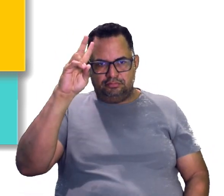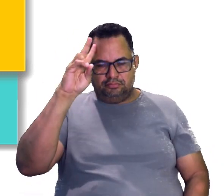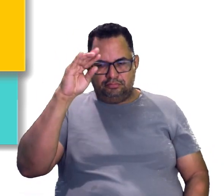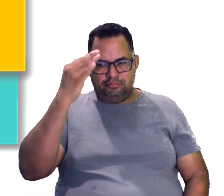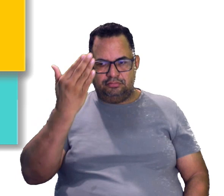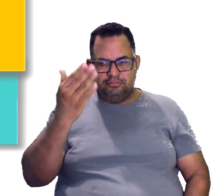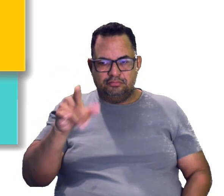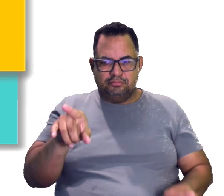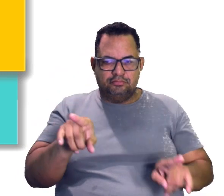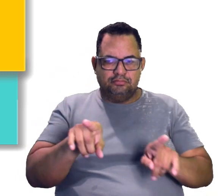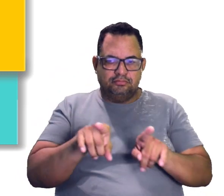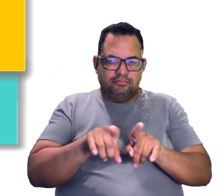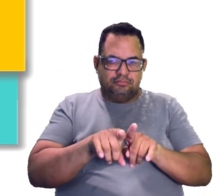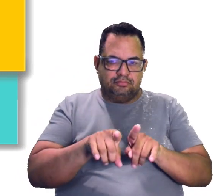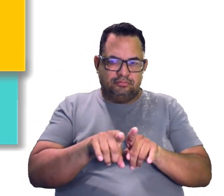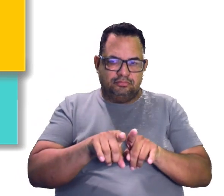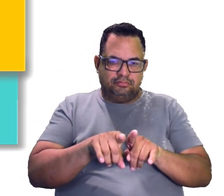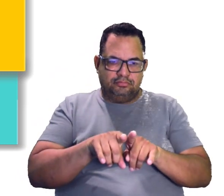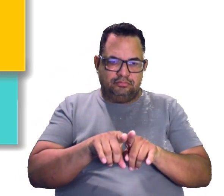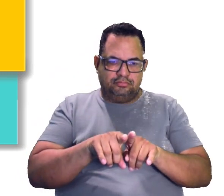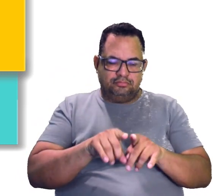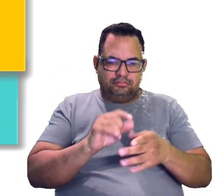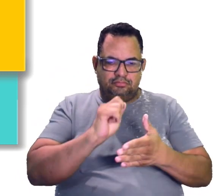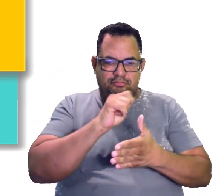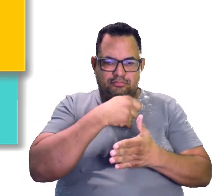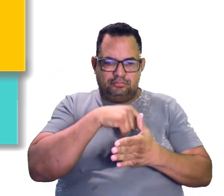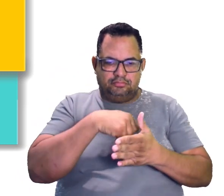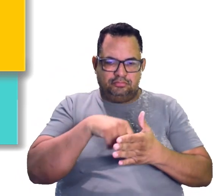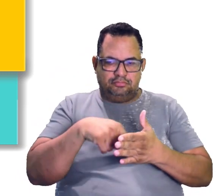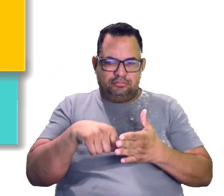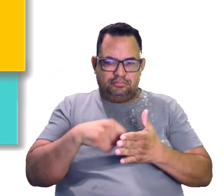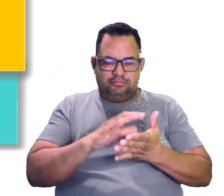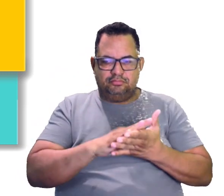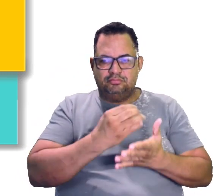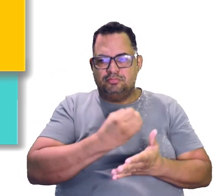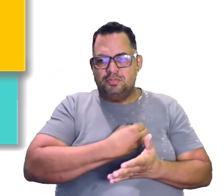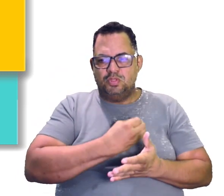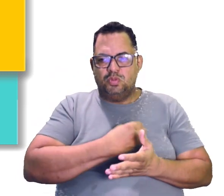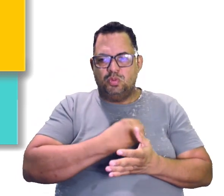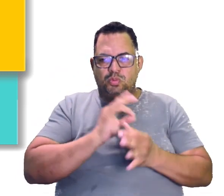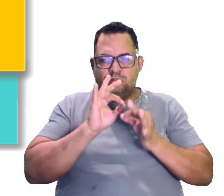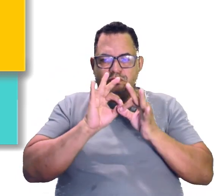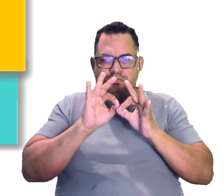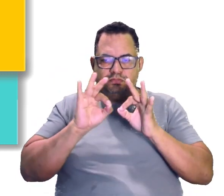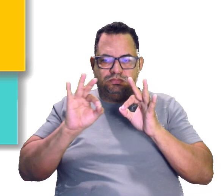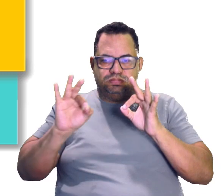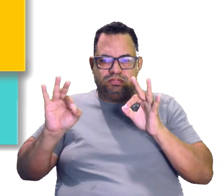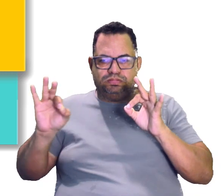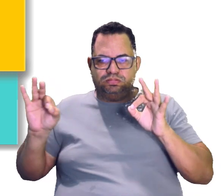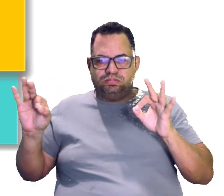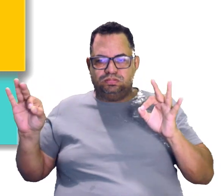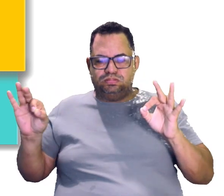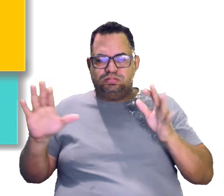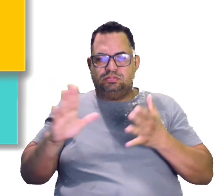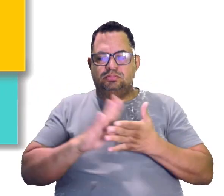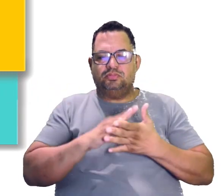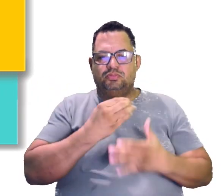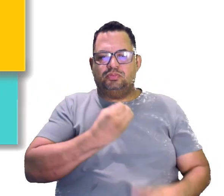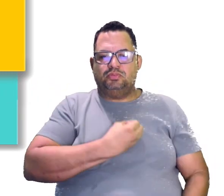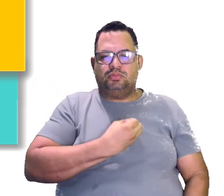aluno, vocês vão poder também trabalhar com números grandes. Números grandes